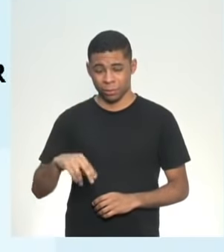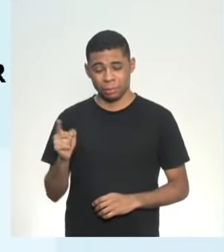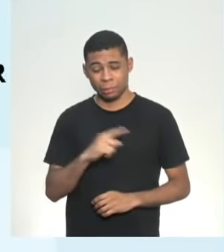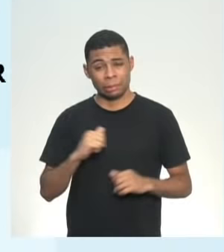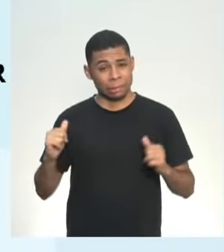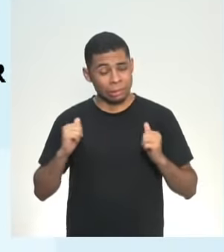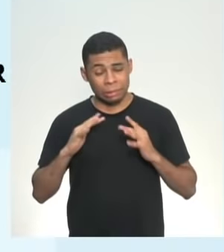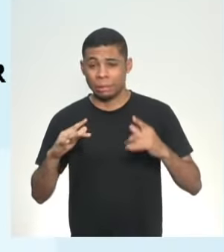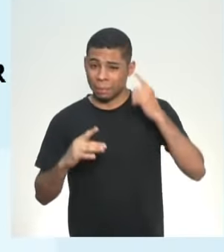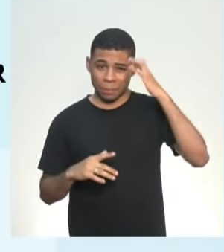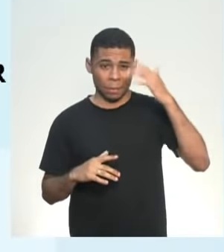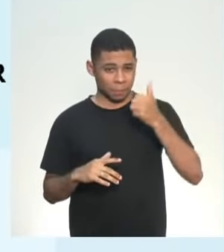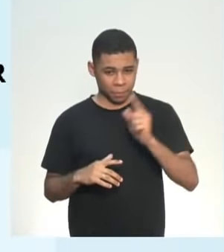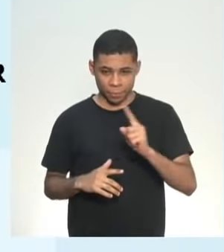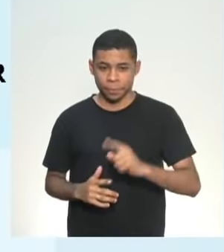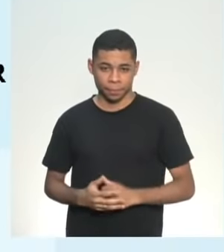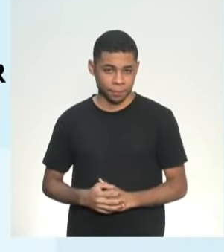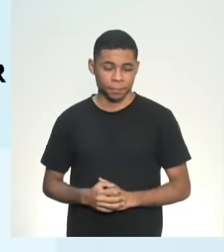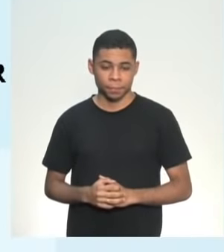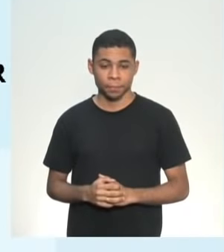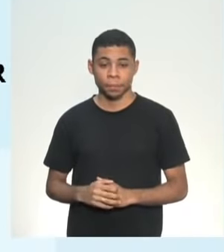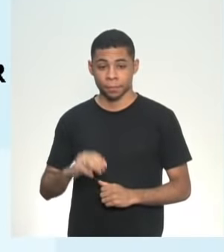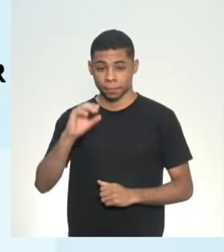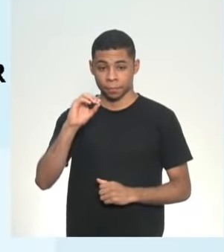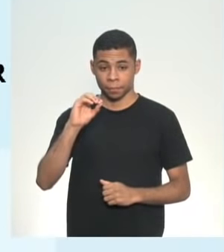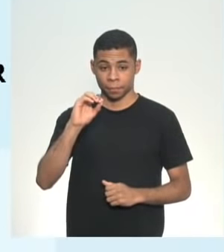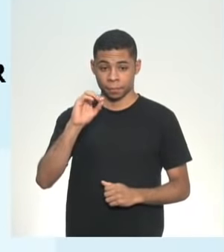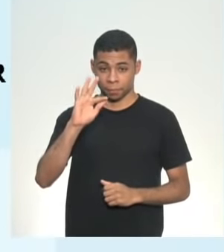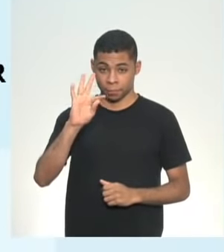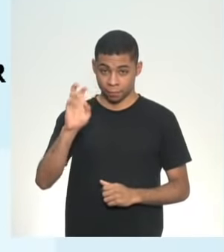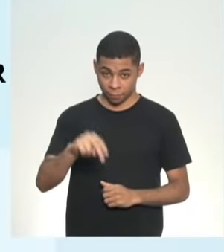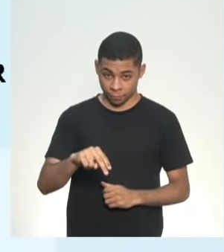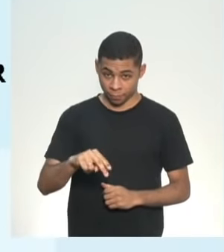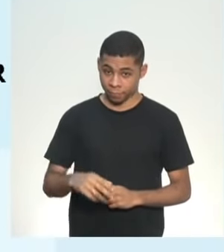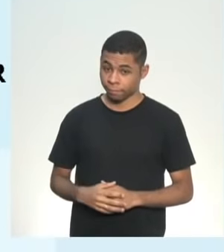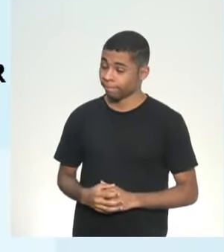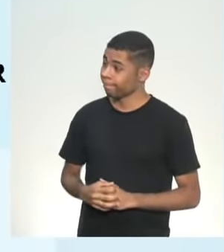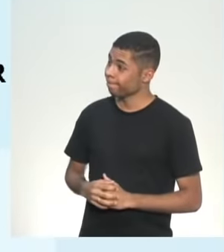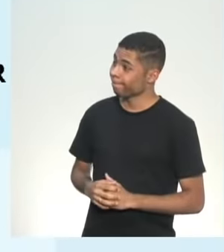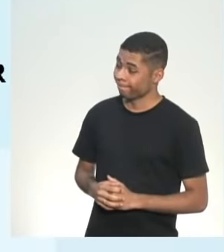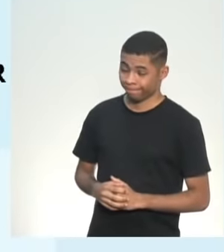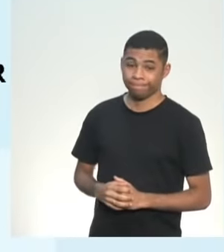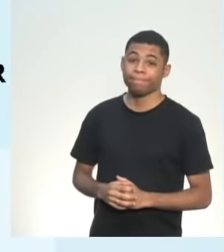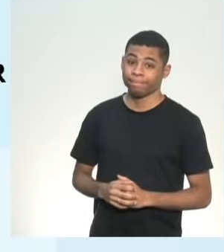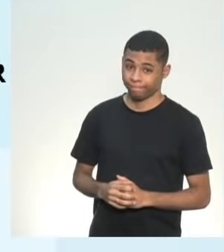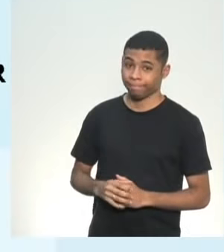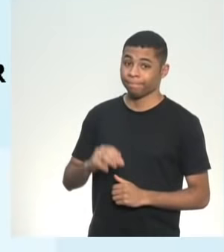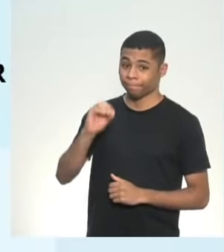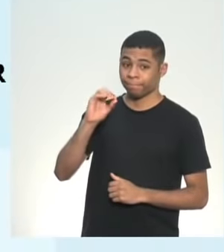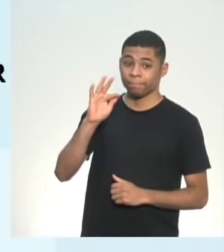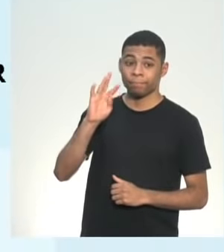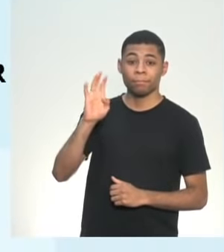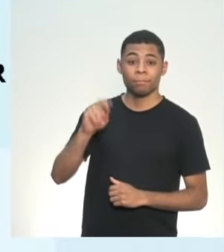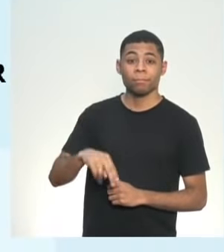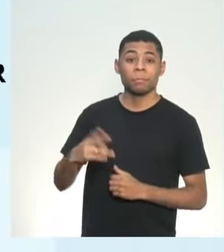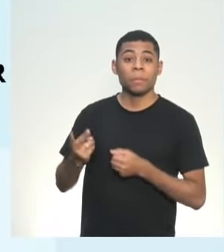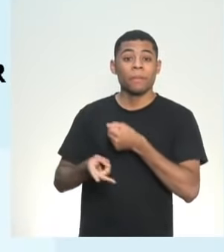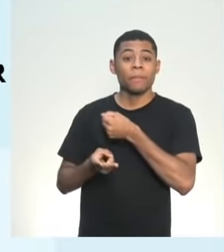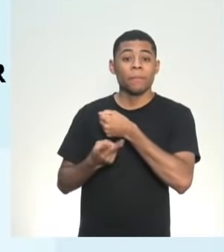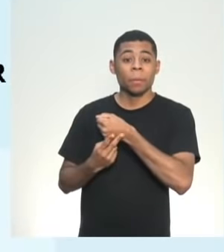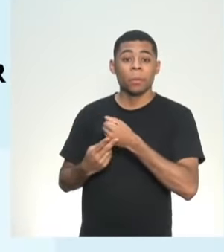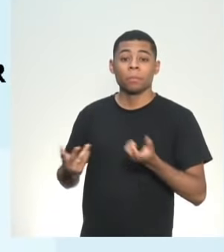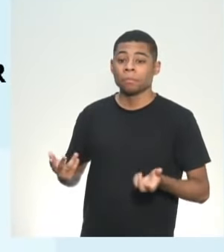apressada sem pensado e a nossa palavra offen tá aqui é chato Cadê o verbo nessa